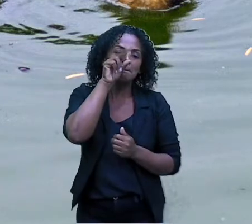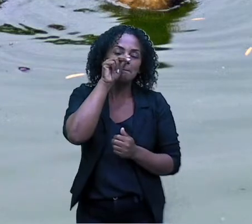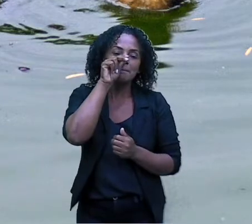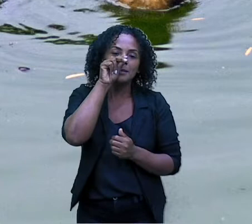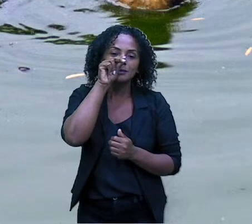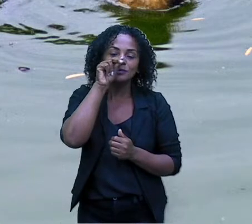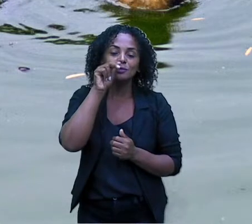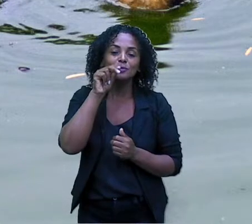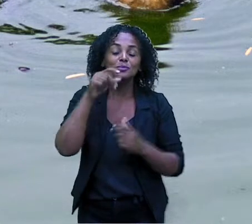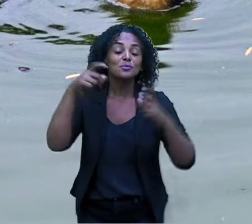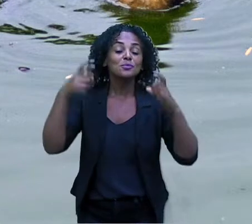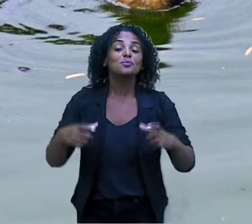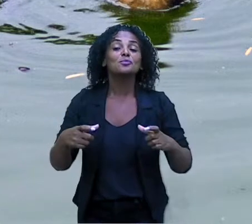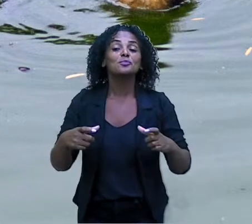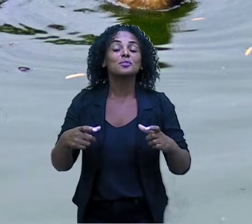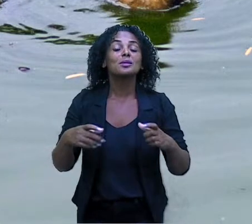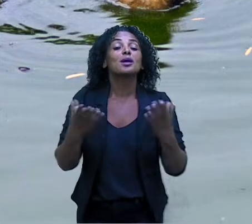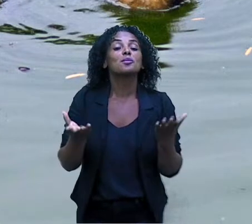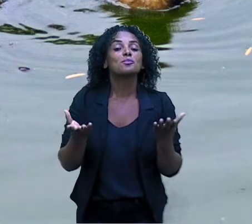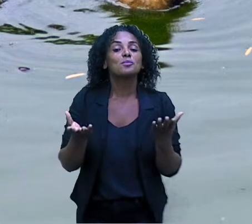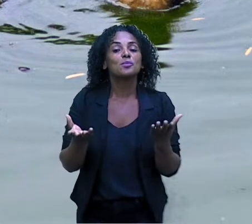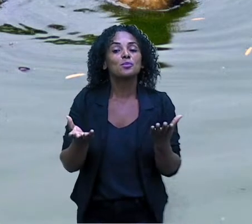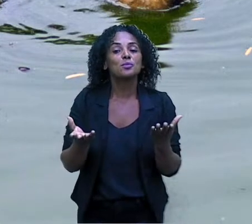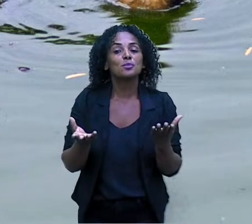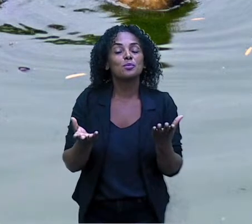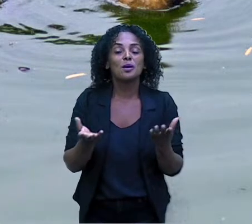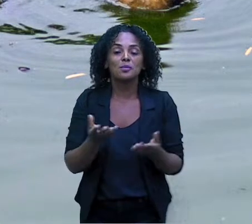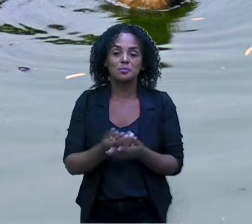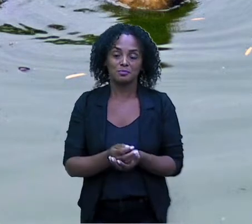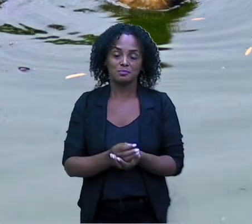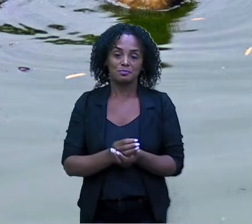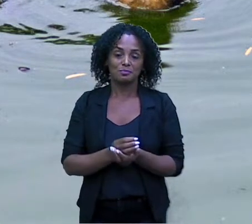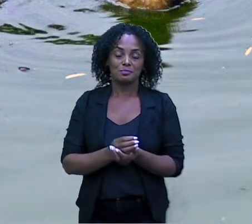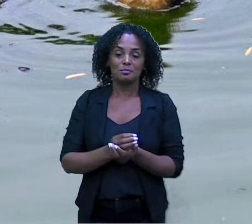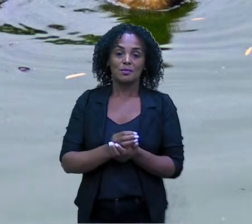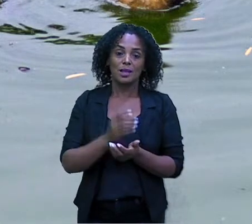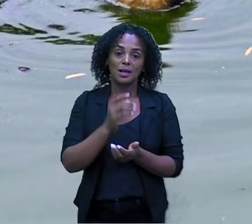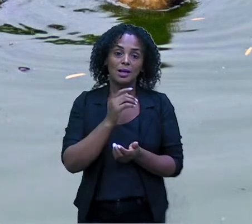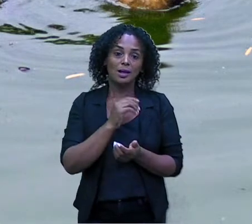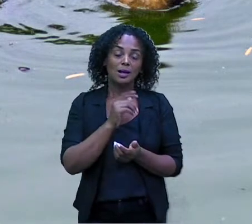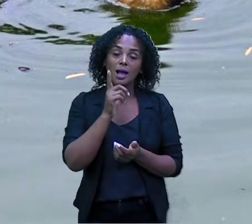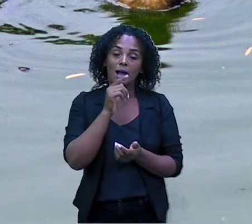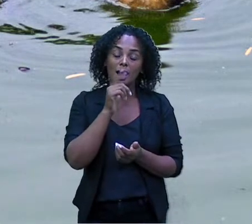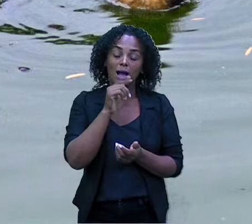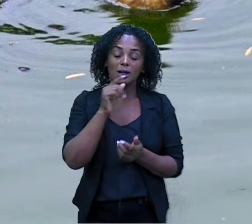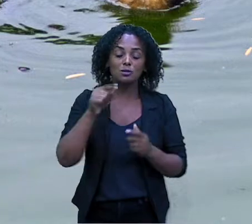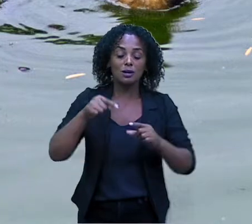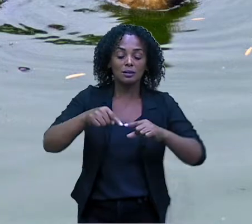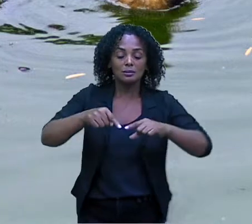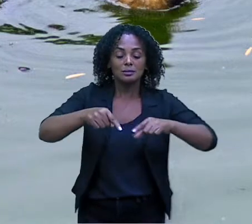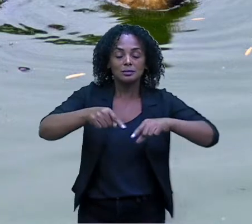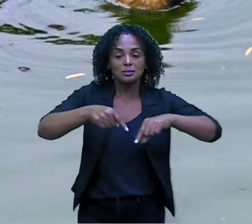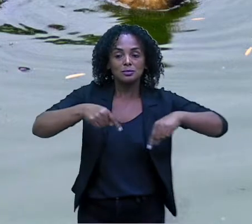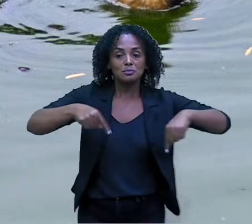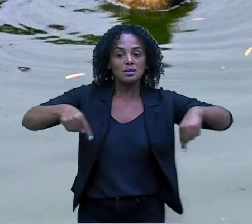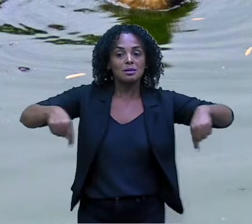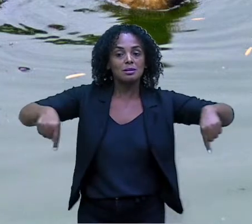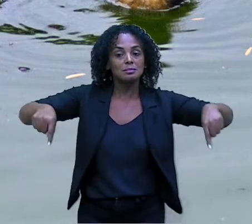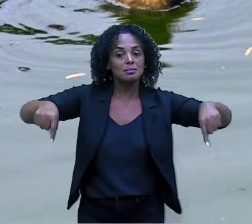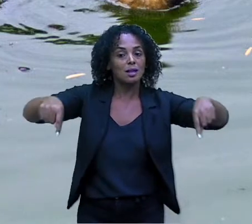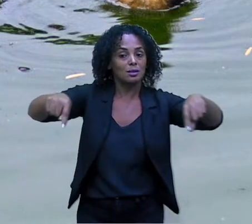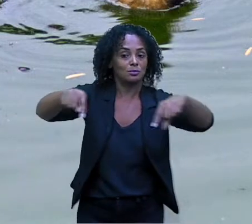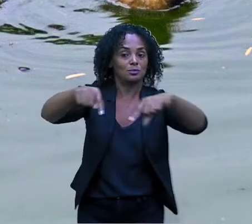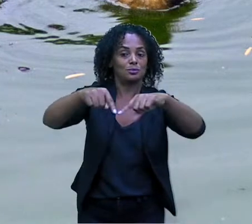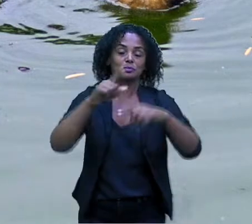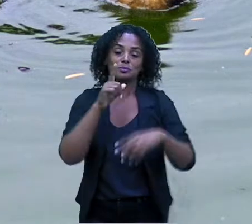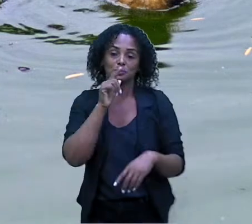E o habitat, lake. Lake. Lake. Lake. Que é o lago. Continuando a nossa